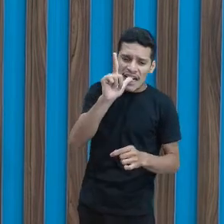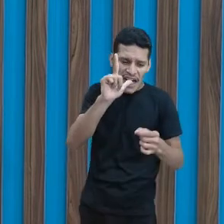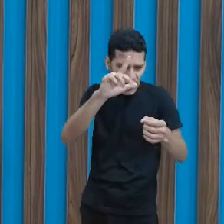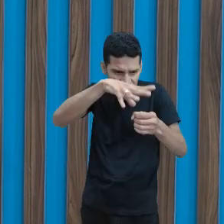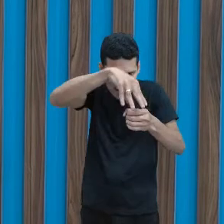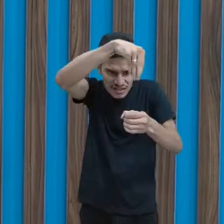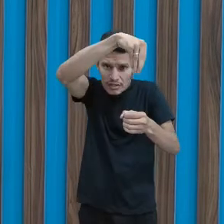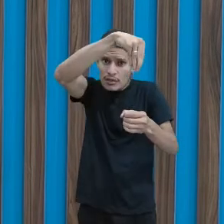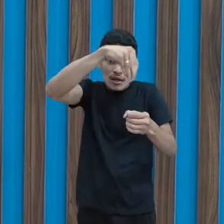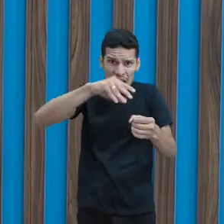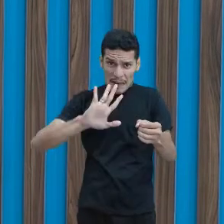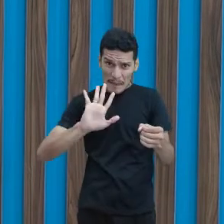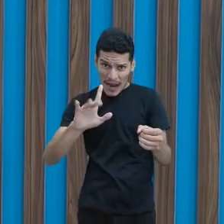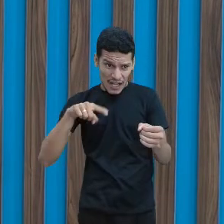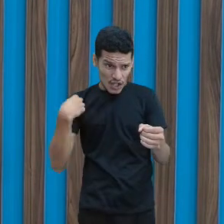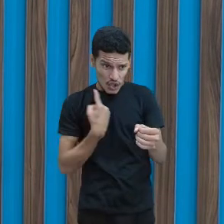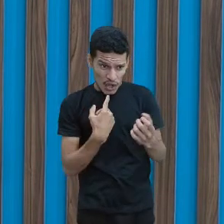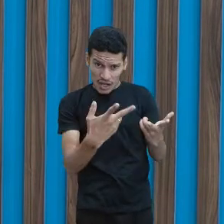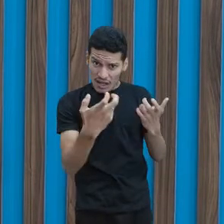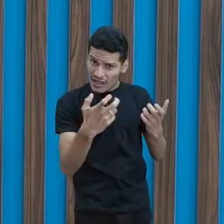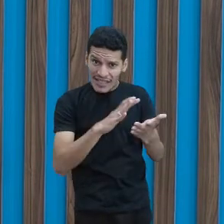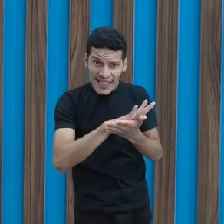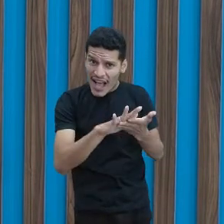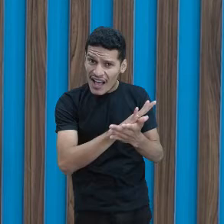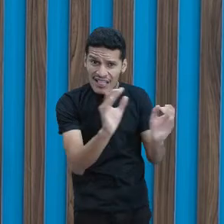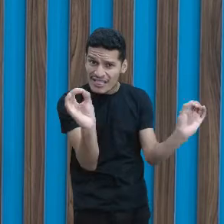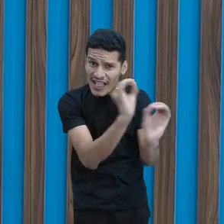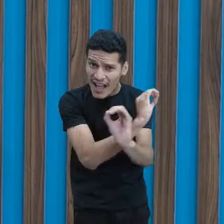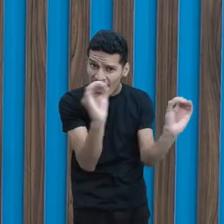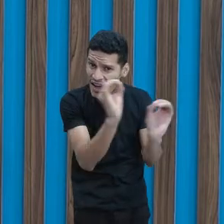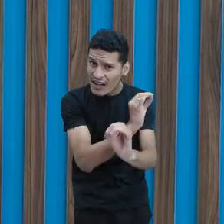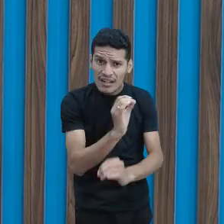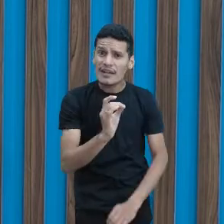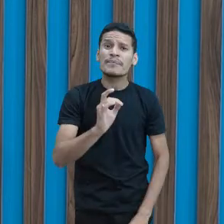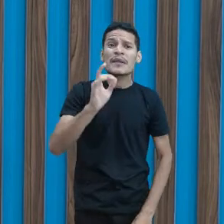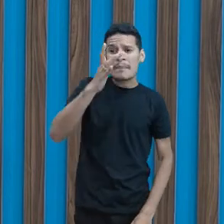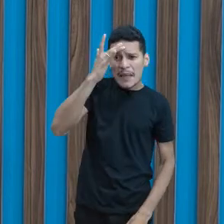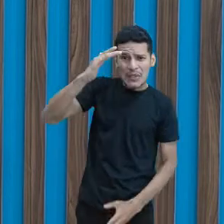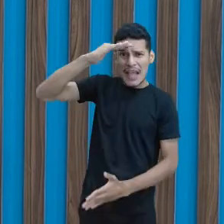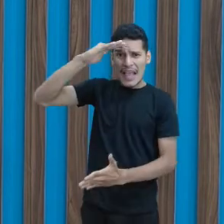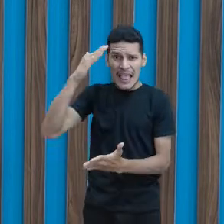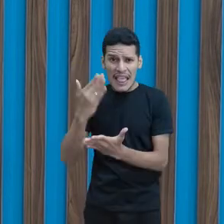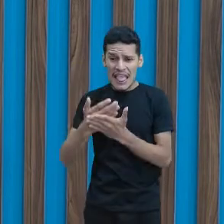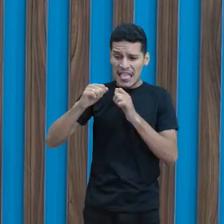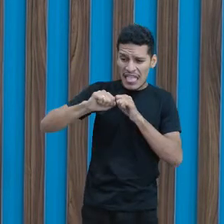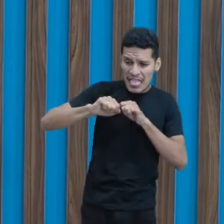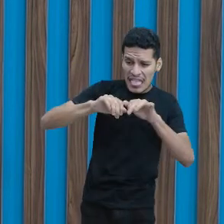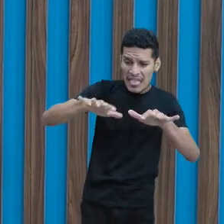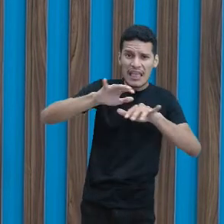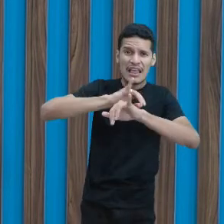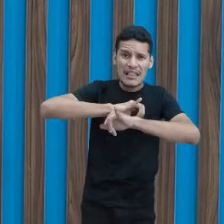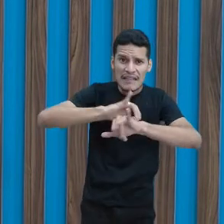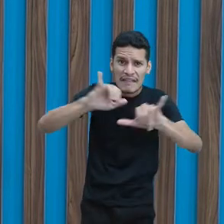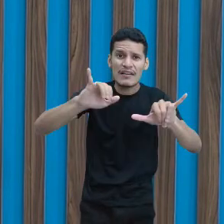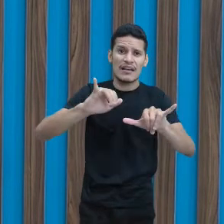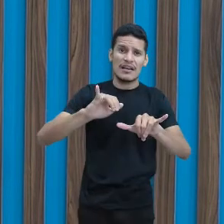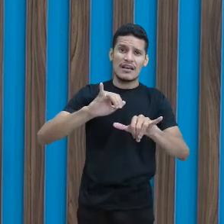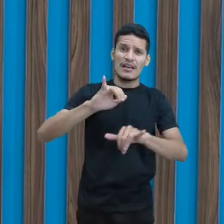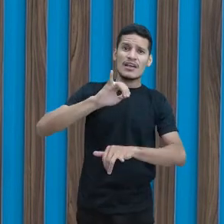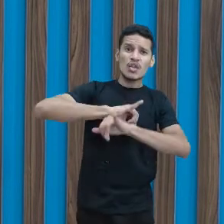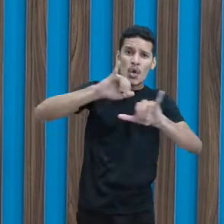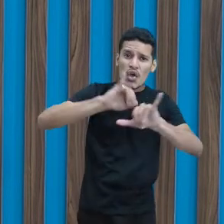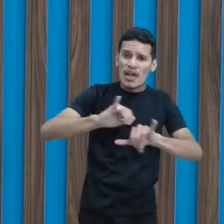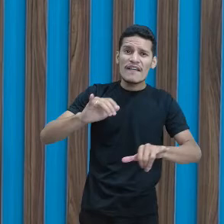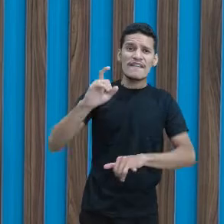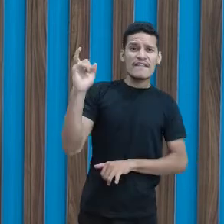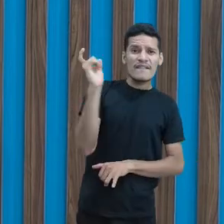a gente não observou nada disso, né? Então muita gente caiu nessas conversas aí, a turma começou a divulgar essas notícias aí e